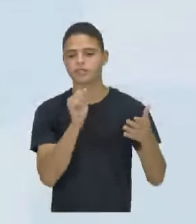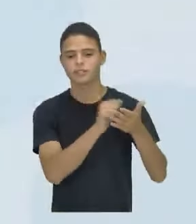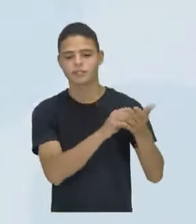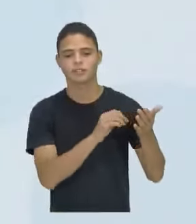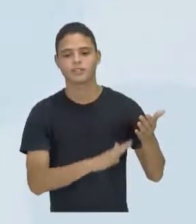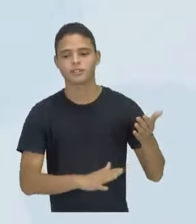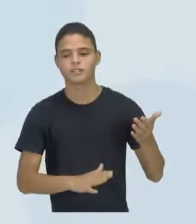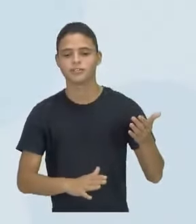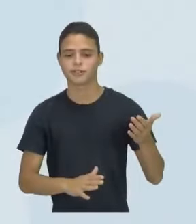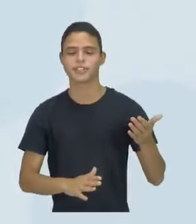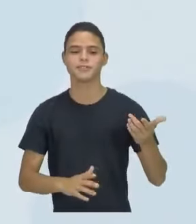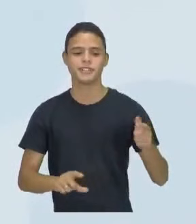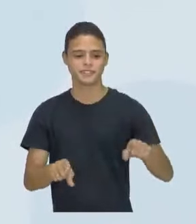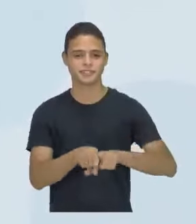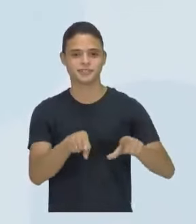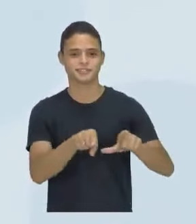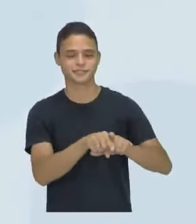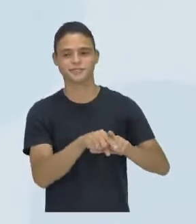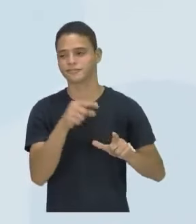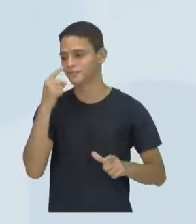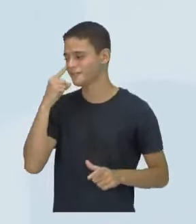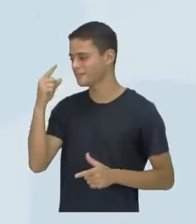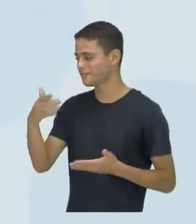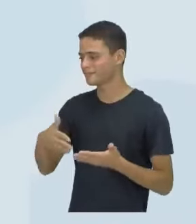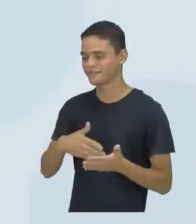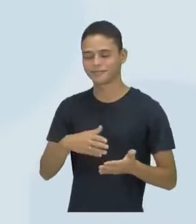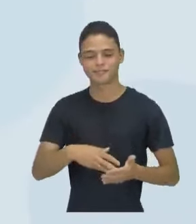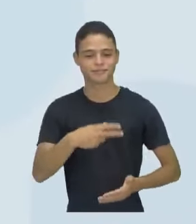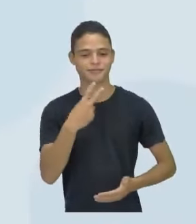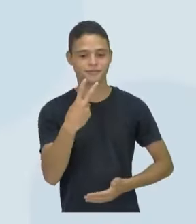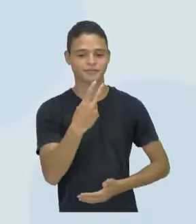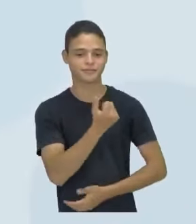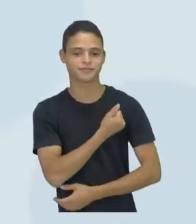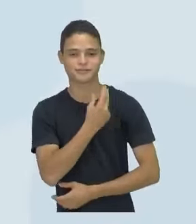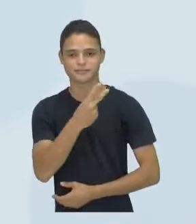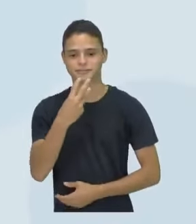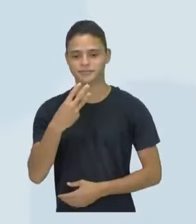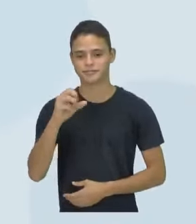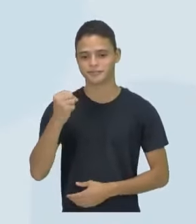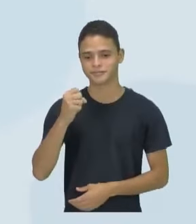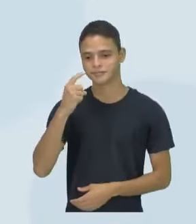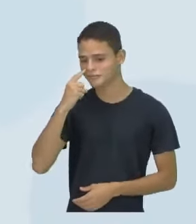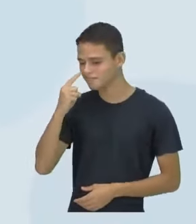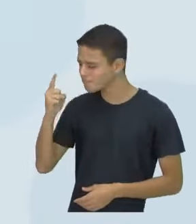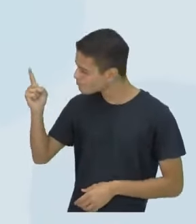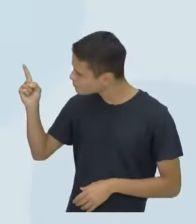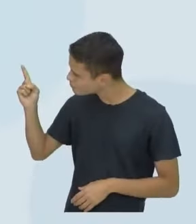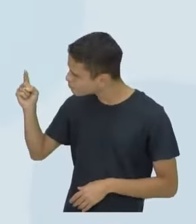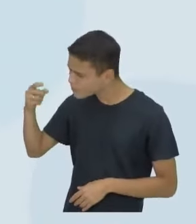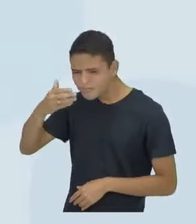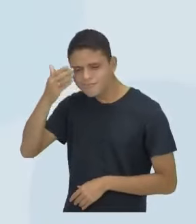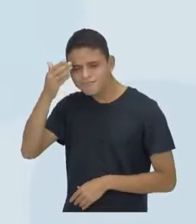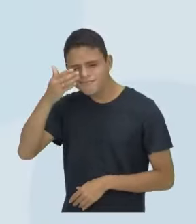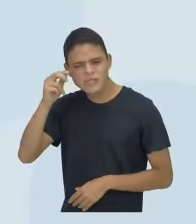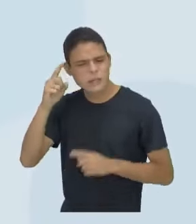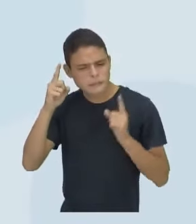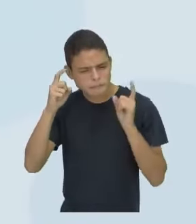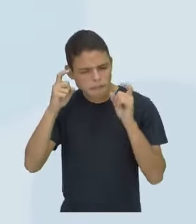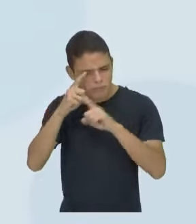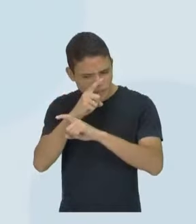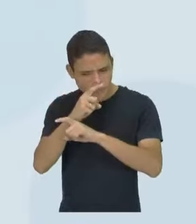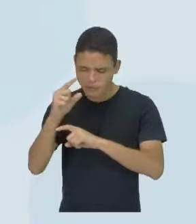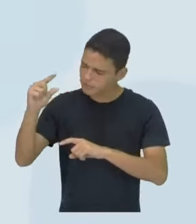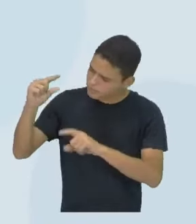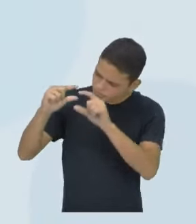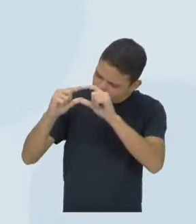no caderno do aluno de vocês. Ele está lá na página 238. Está com a letra muito pequenininha aqui. Eu só coloquei para que vocês visualizem